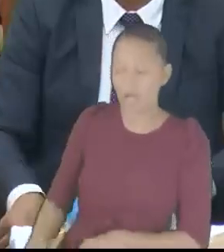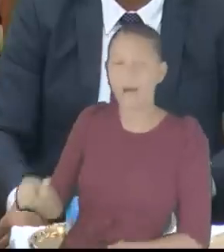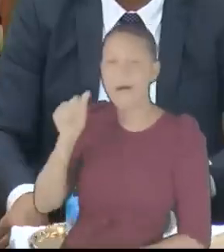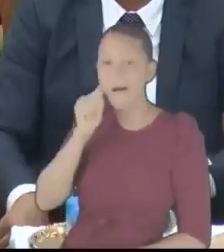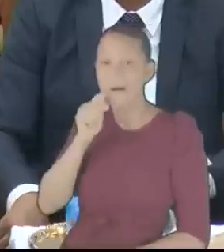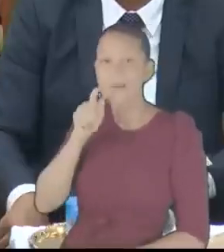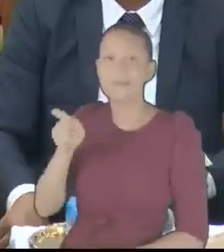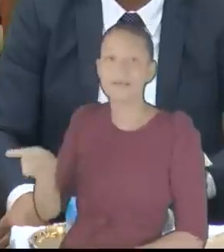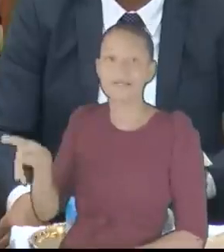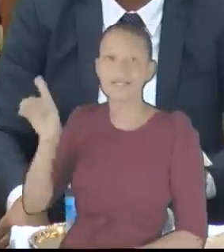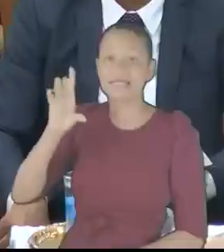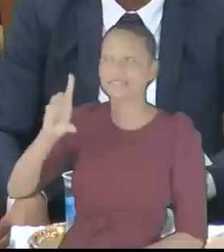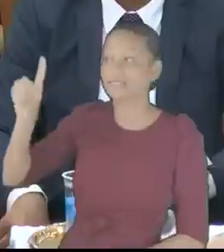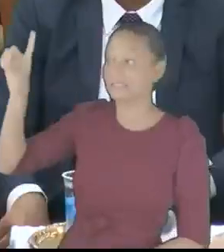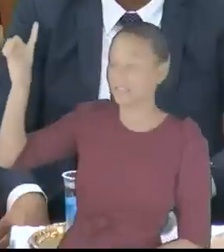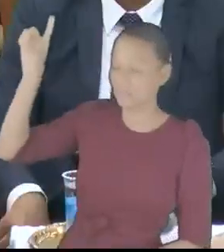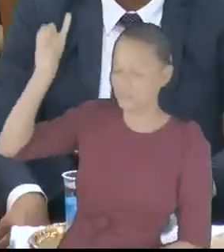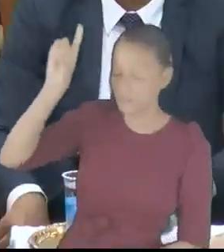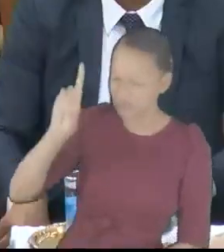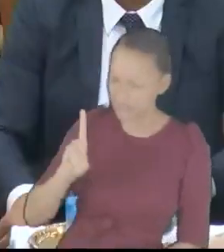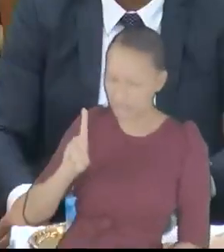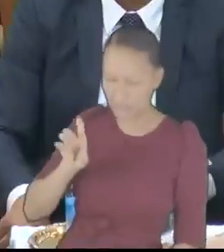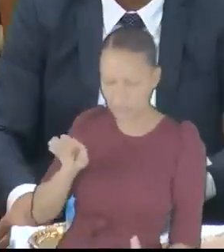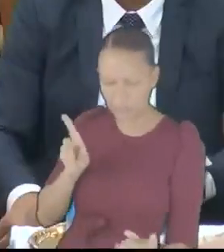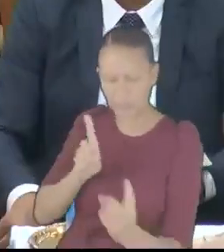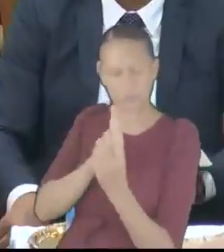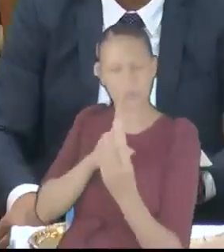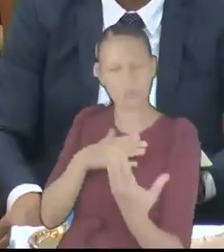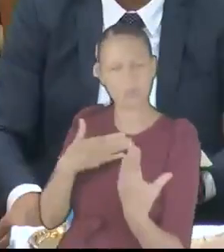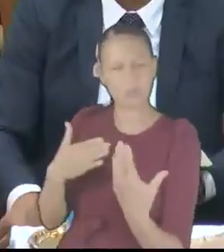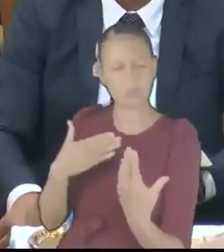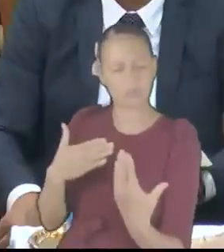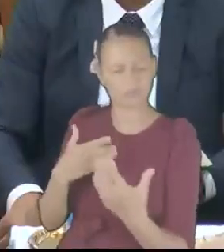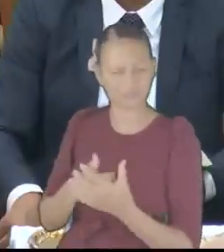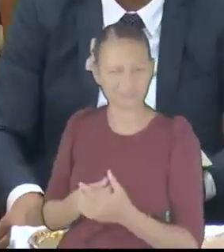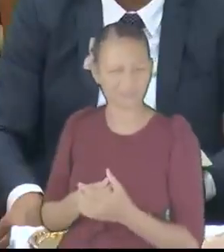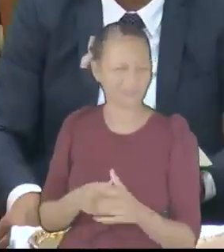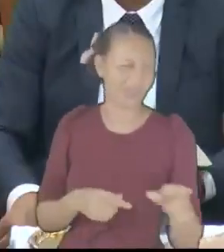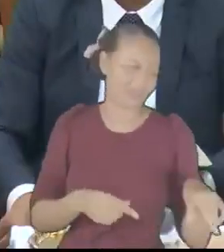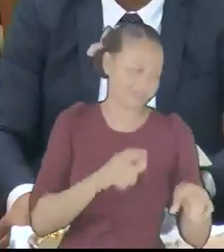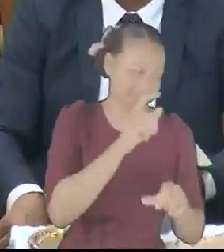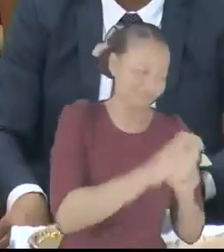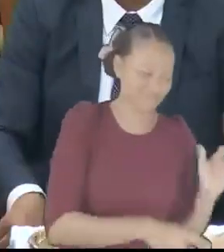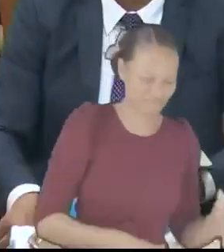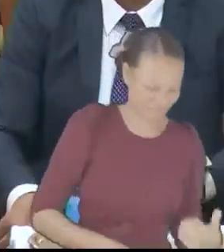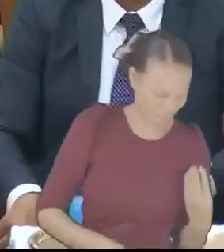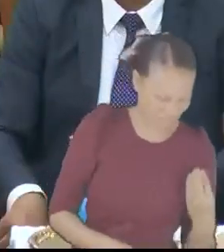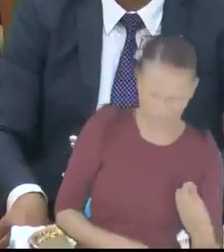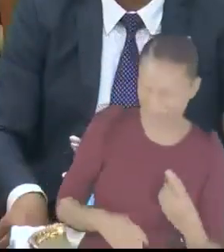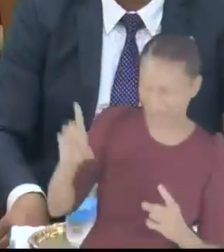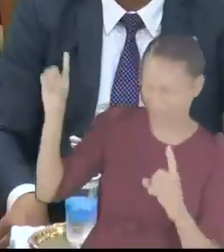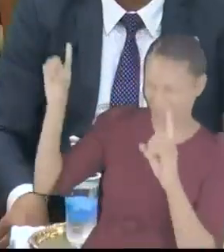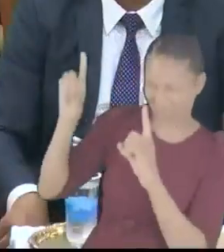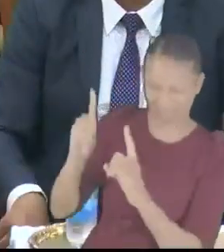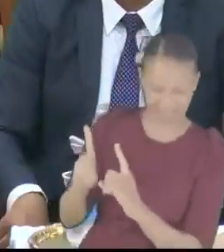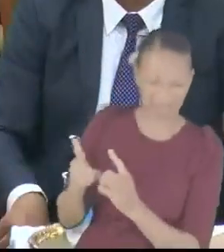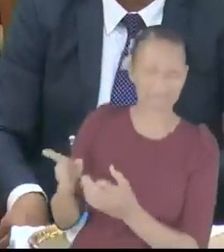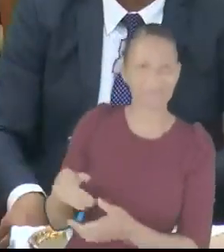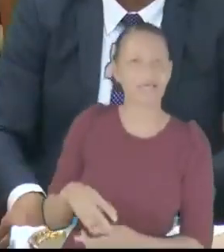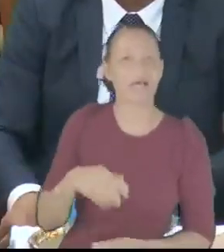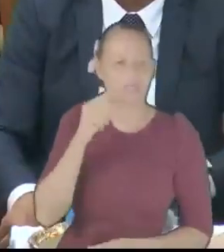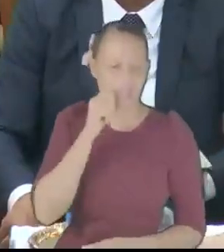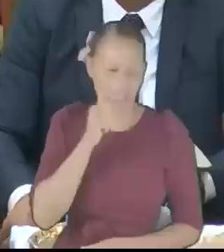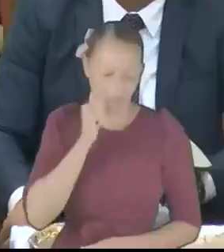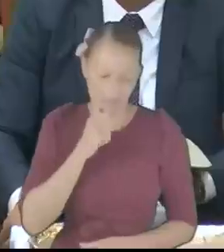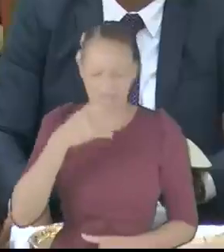senhora, Deus descia e falava com ela. Glória a Deus. Mas muita gente duvidava: Deus não desce. E outros diziam: não, aquela mulher é uma